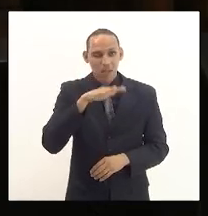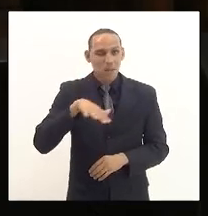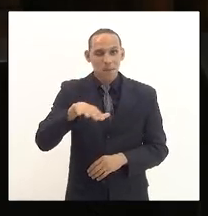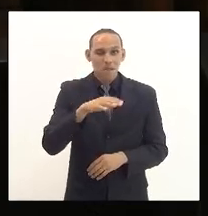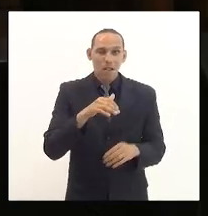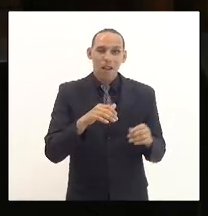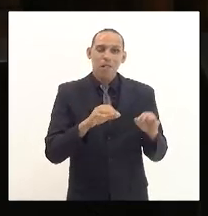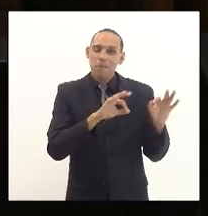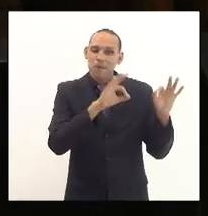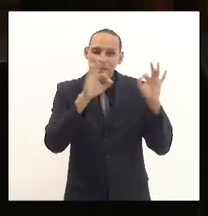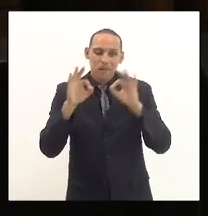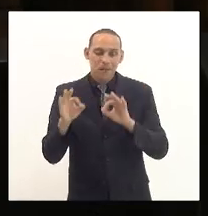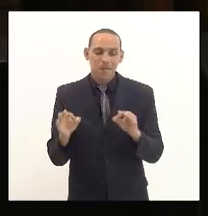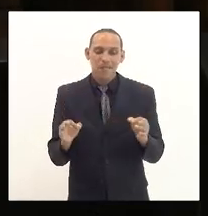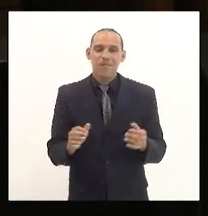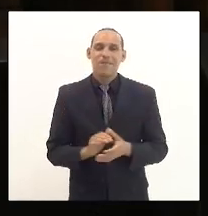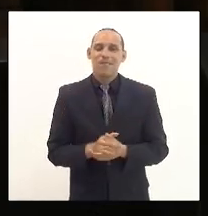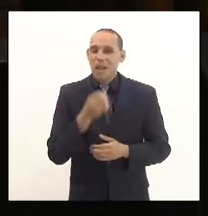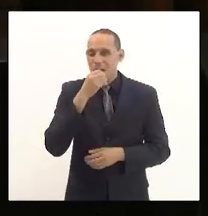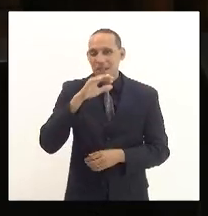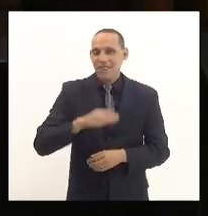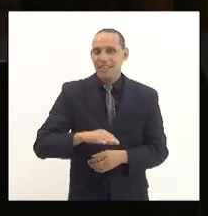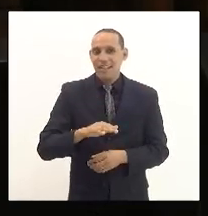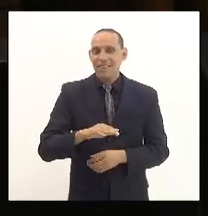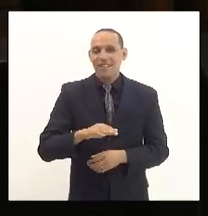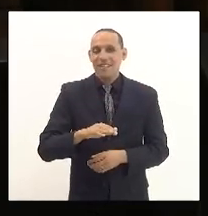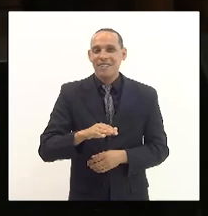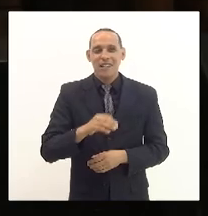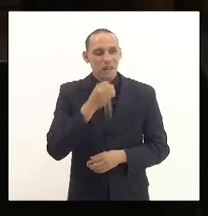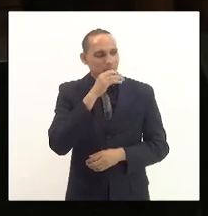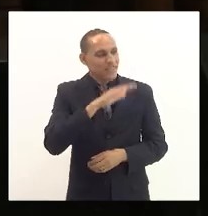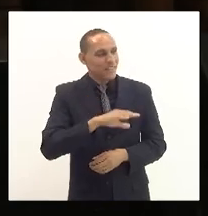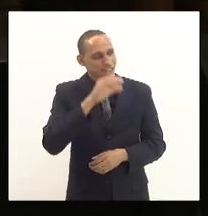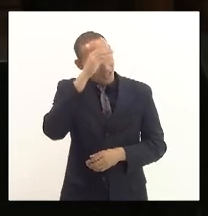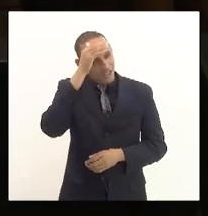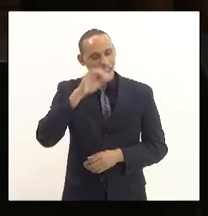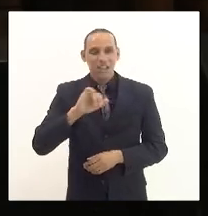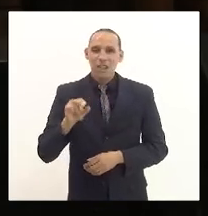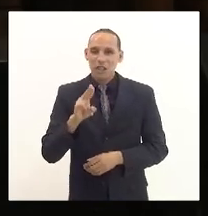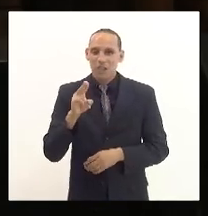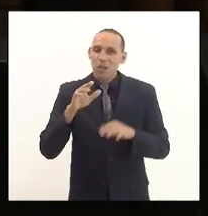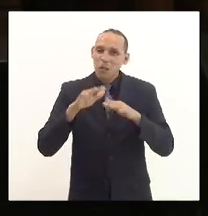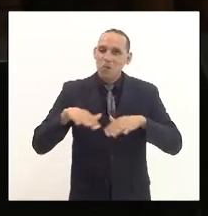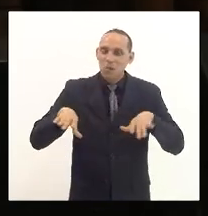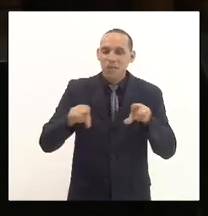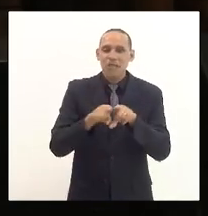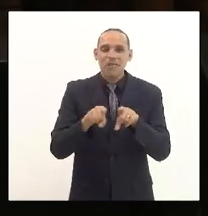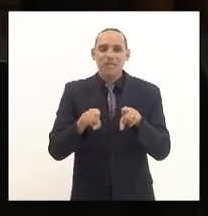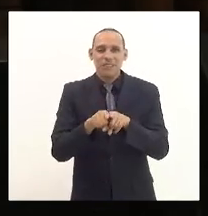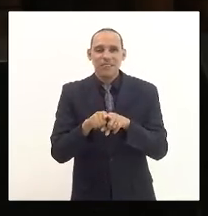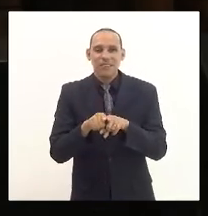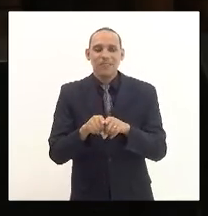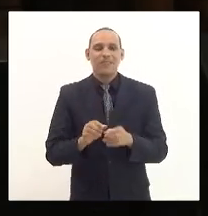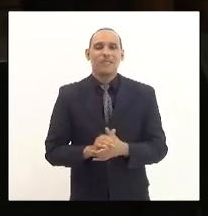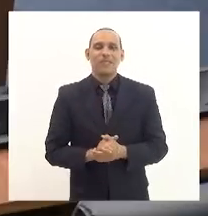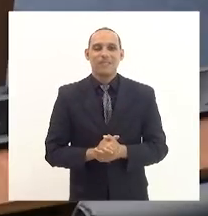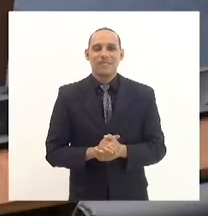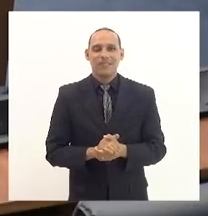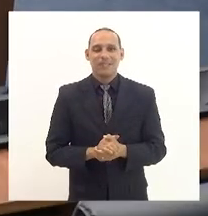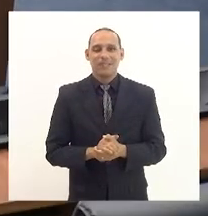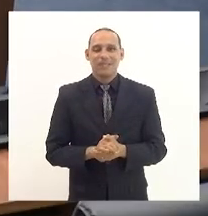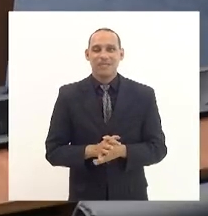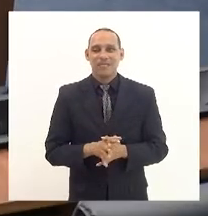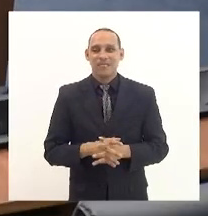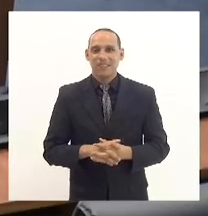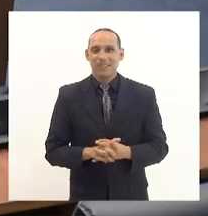todos que nos acompanharam uma boa tarde uma boa tarde tia Ju e a todos que nos acompanharam até o presente momento